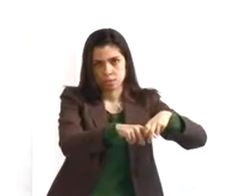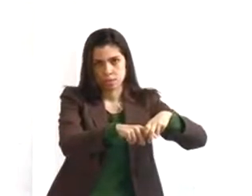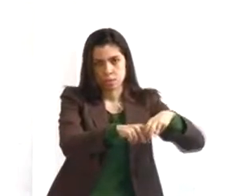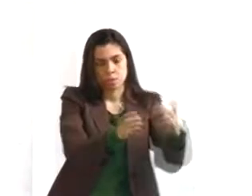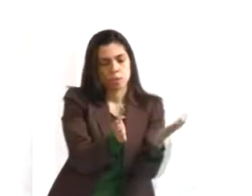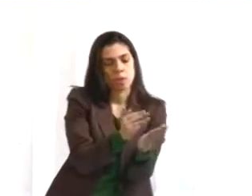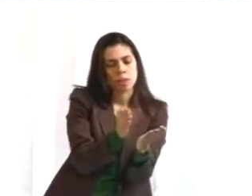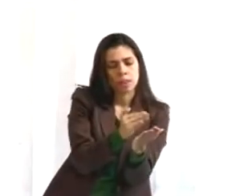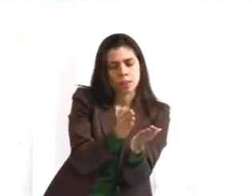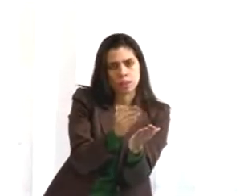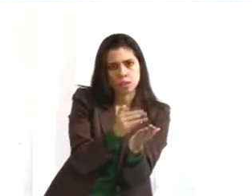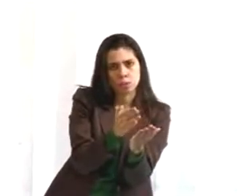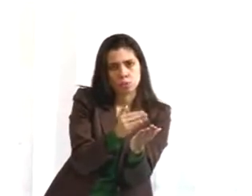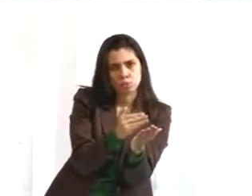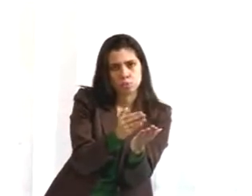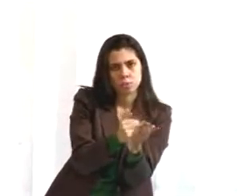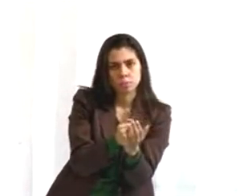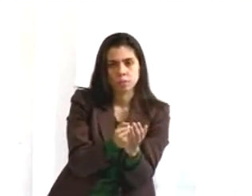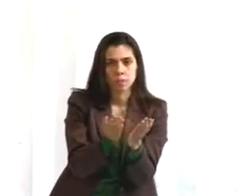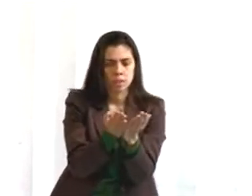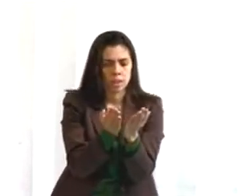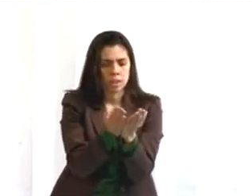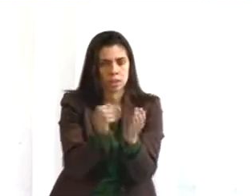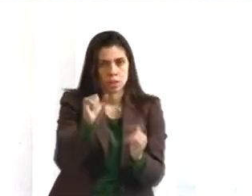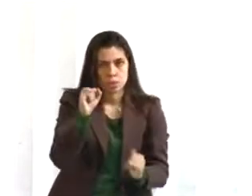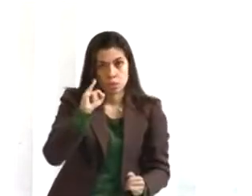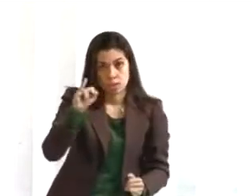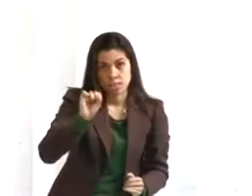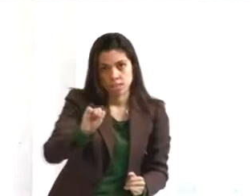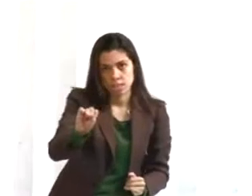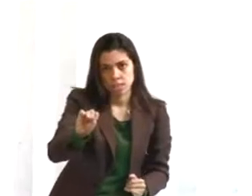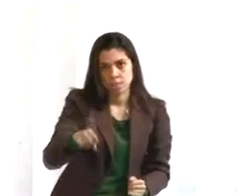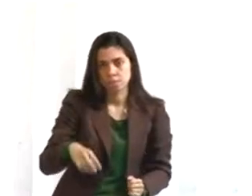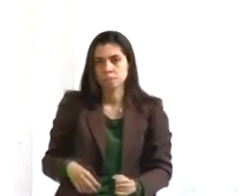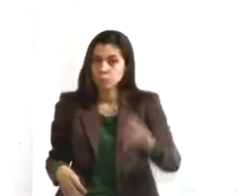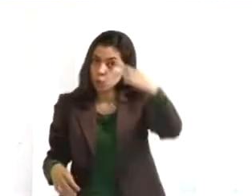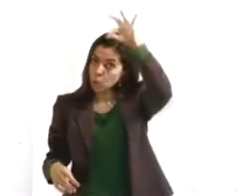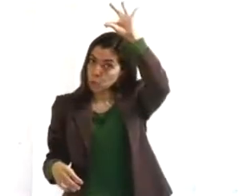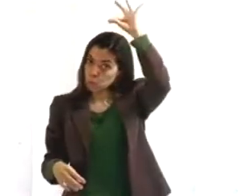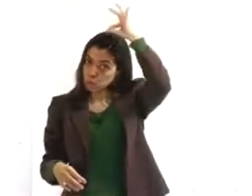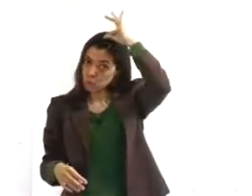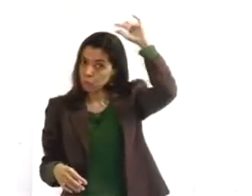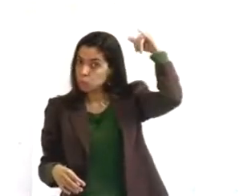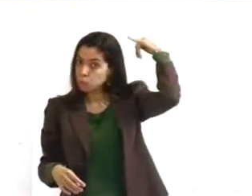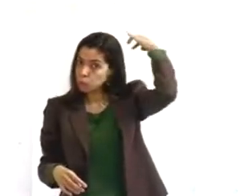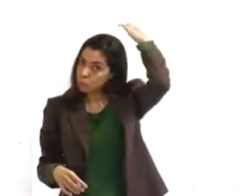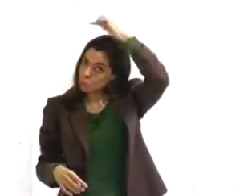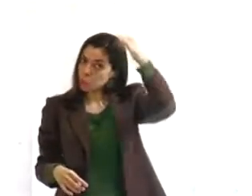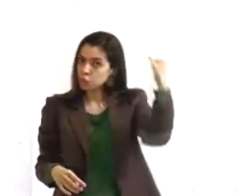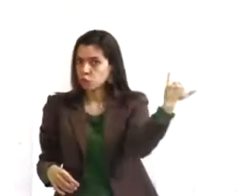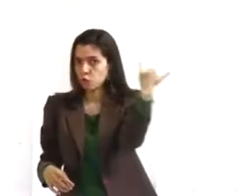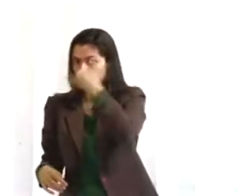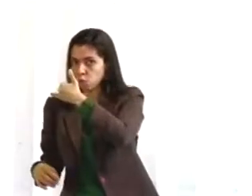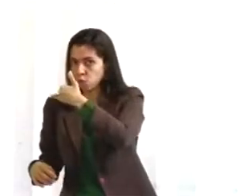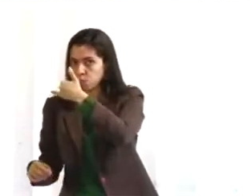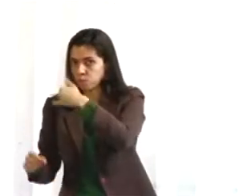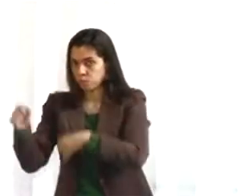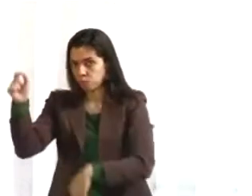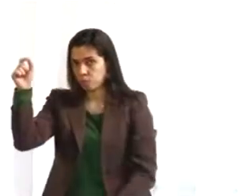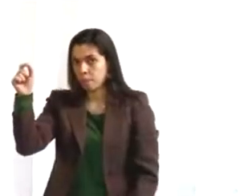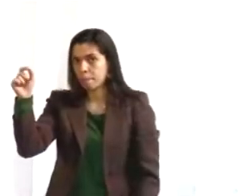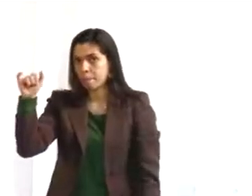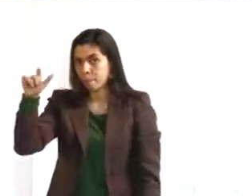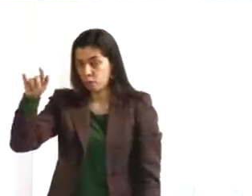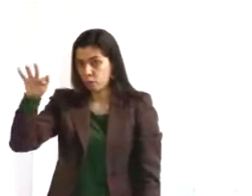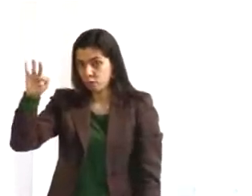Espírito a Filipe: aproxima-te deste carro e acompanha-o. Correndo Filipe, ouviu-o ler